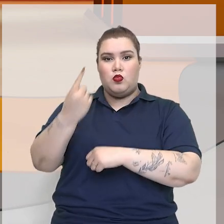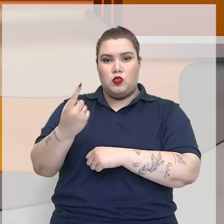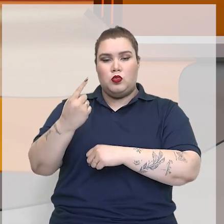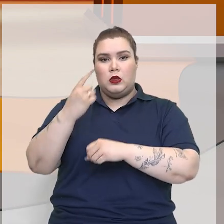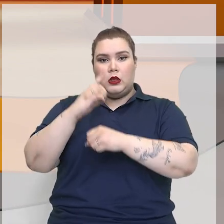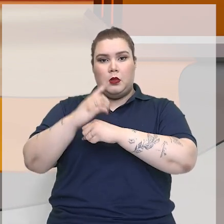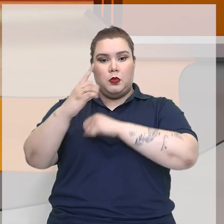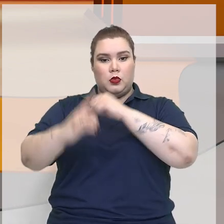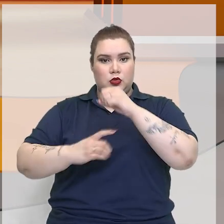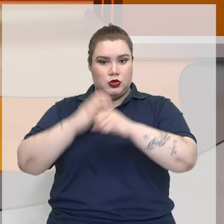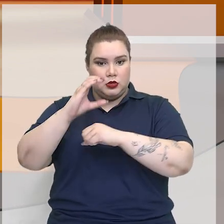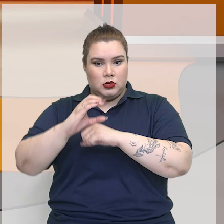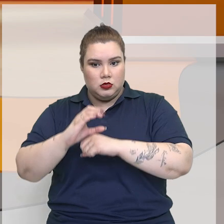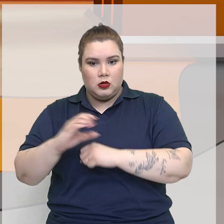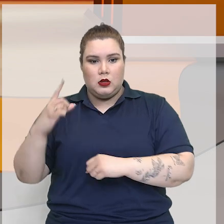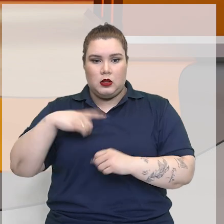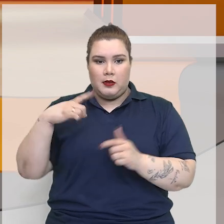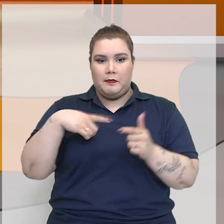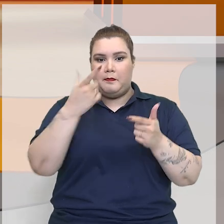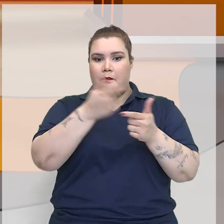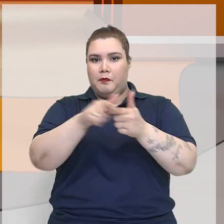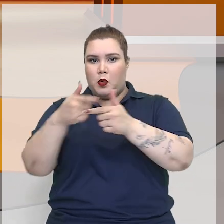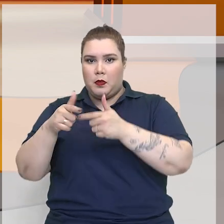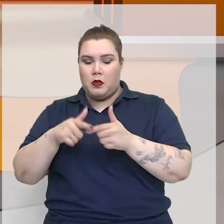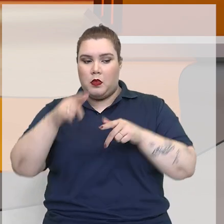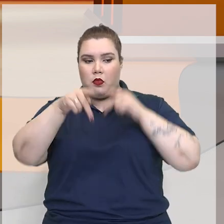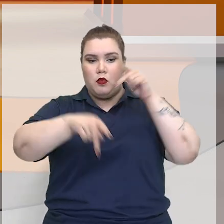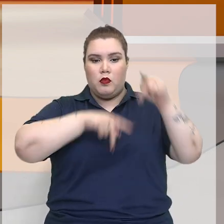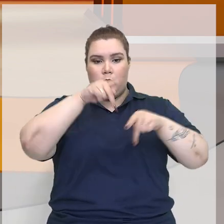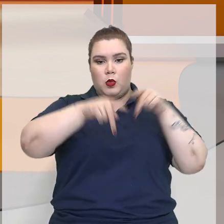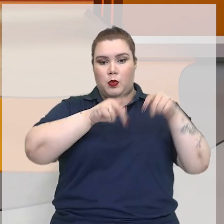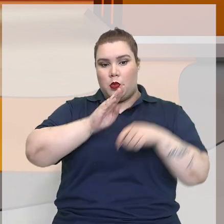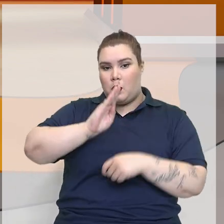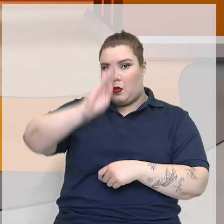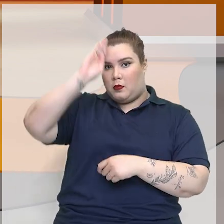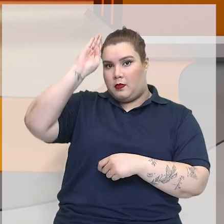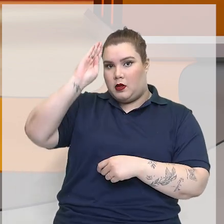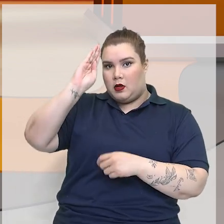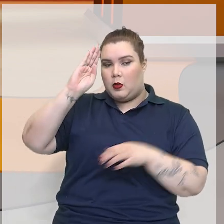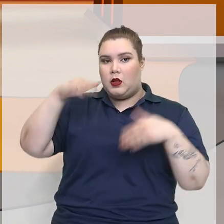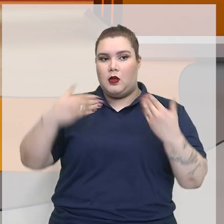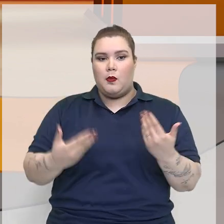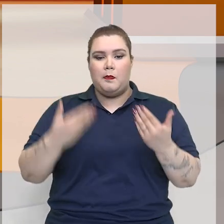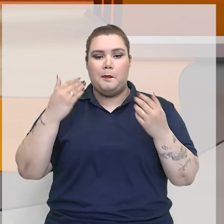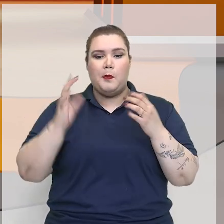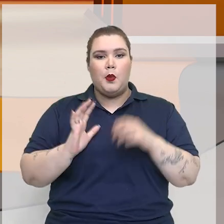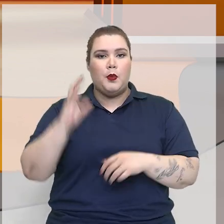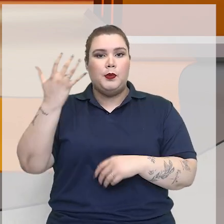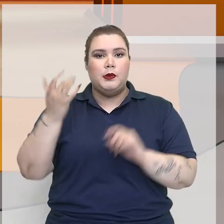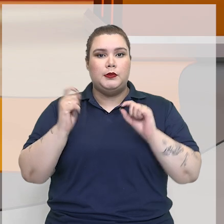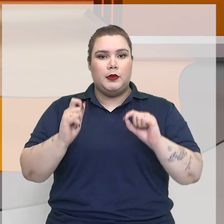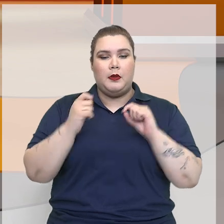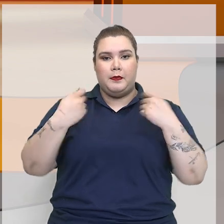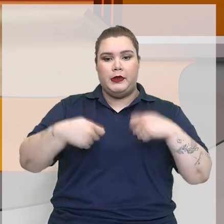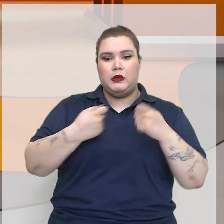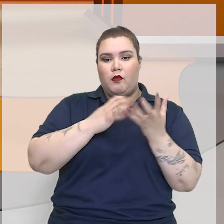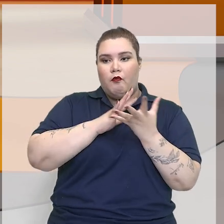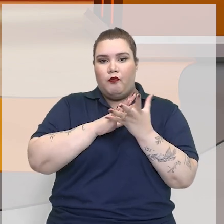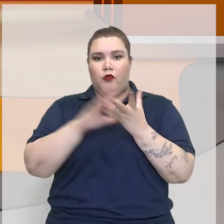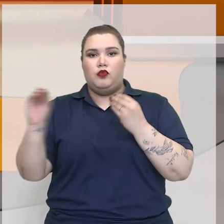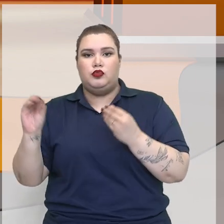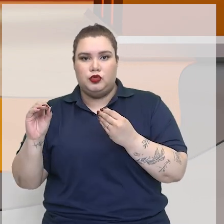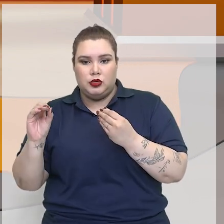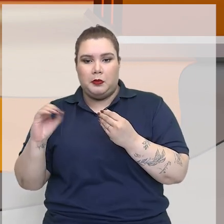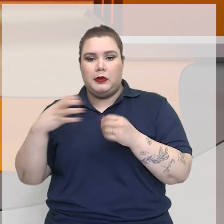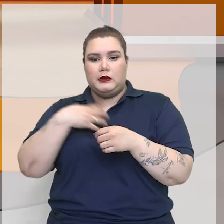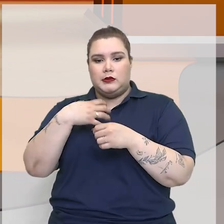de Cristo, eles tiveram problemas com os romanos e precisaram sair de sua terra para se